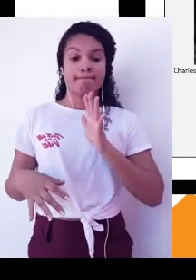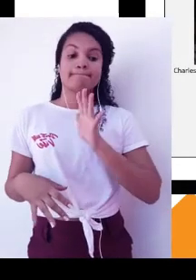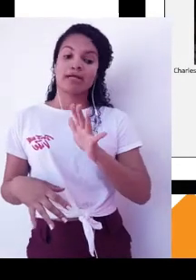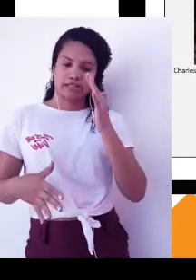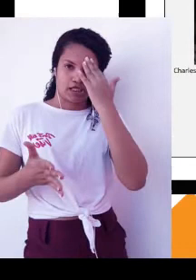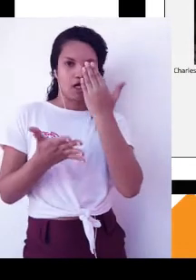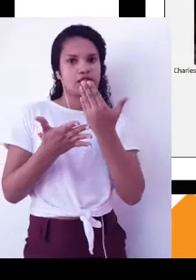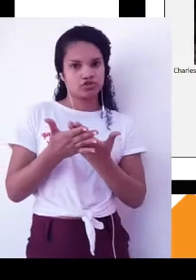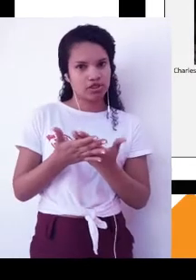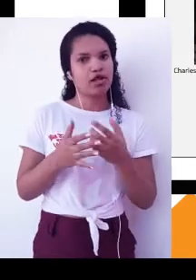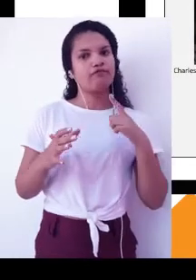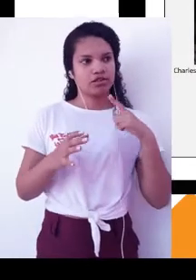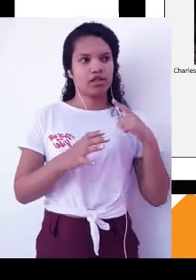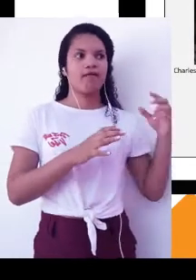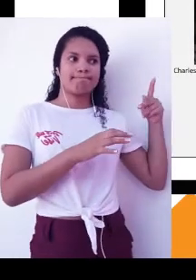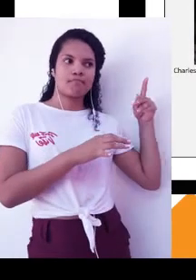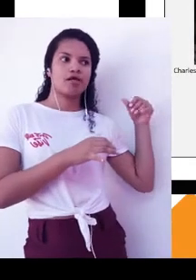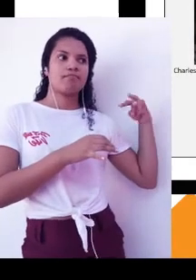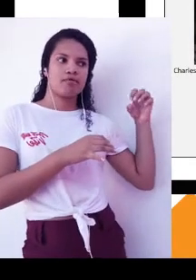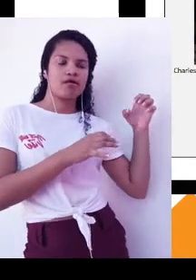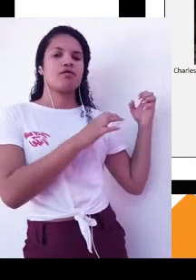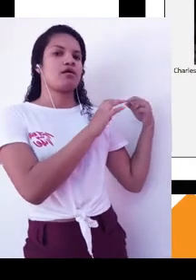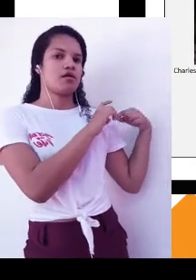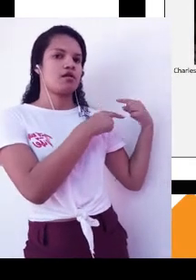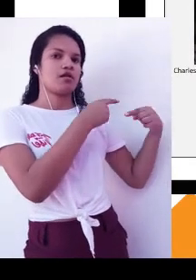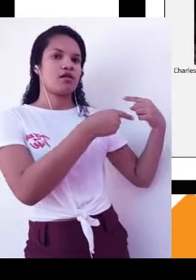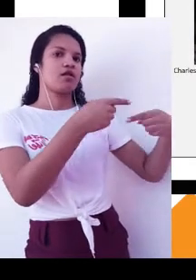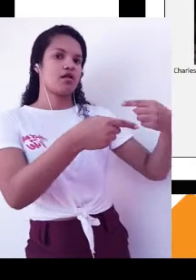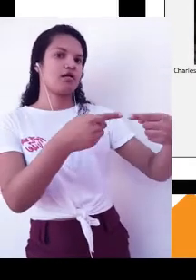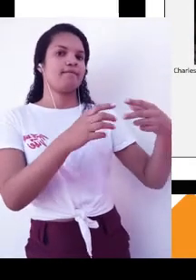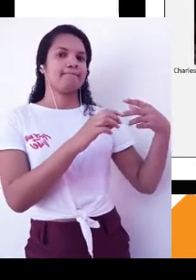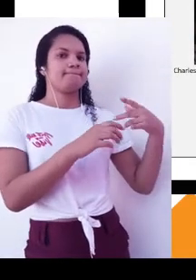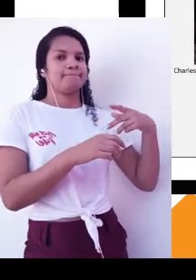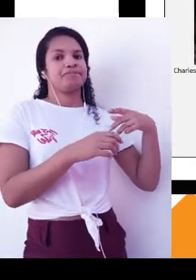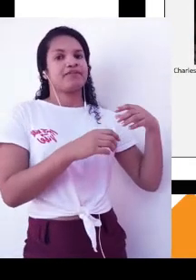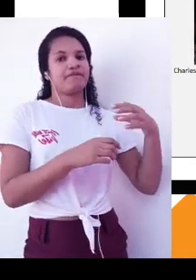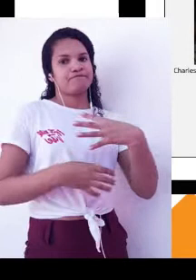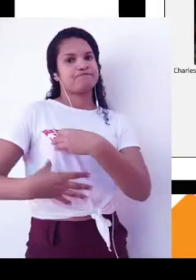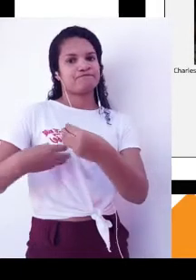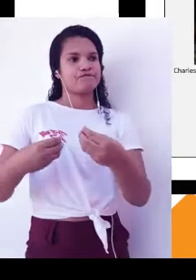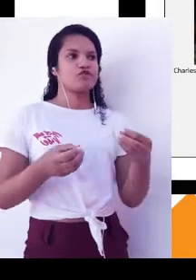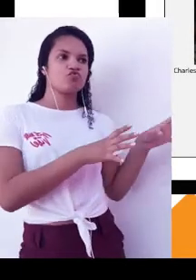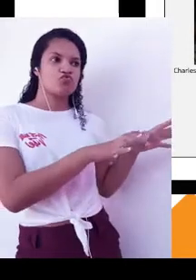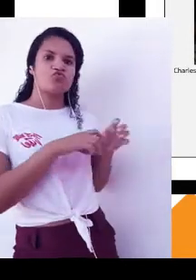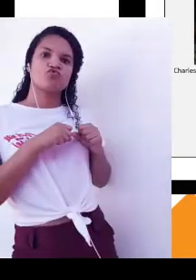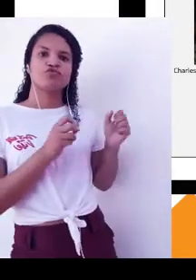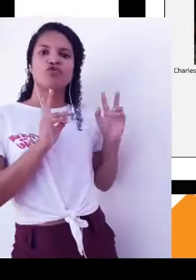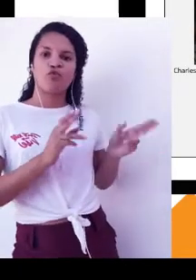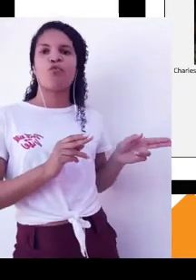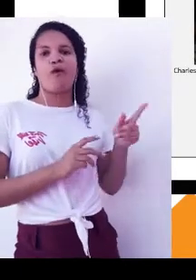transmissão de caracteres adquiridos, apesar de falar pouco sobre o assunto em suas obras. Ele mesmo não estava muito